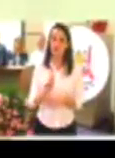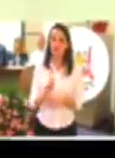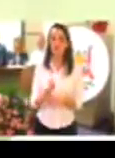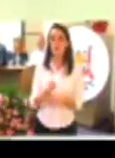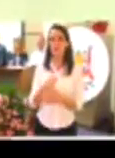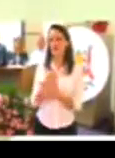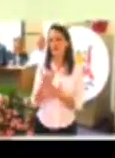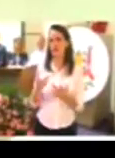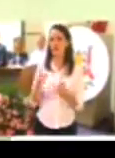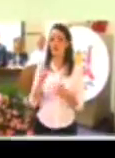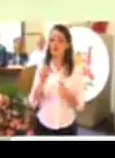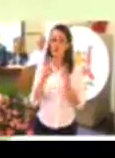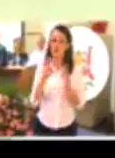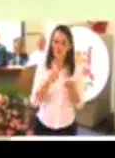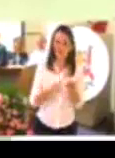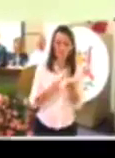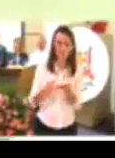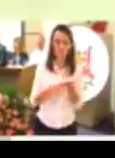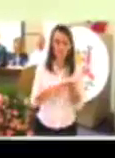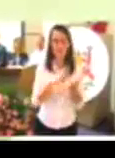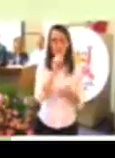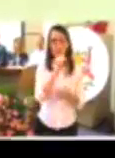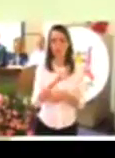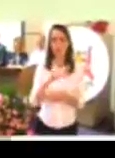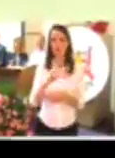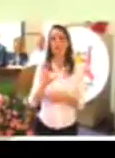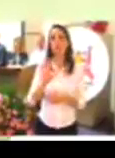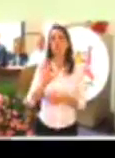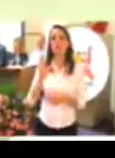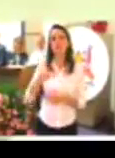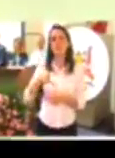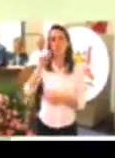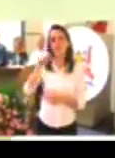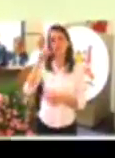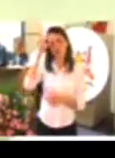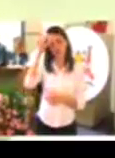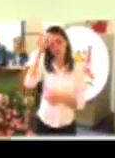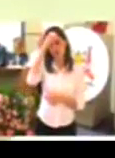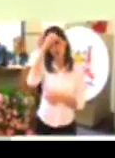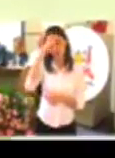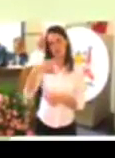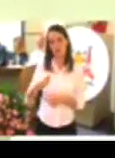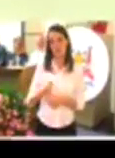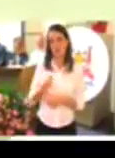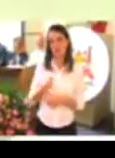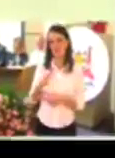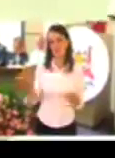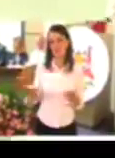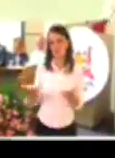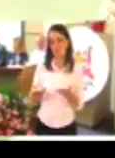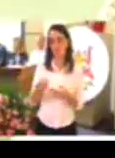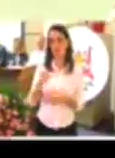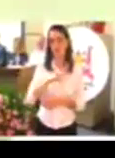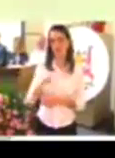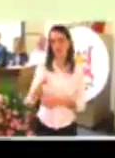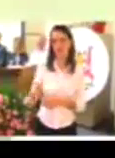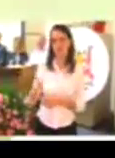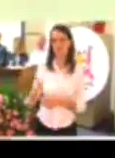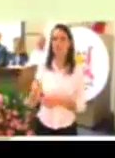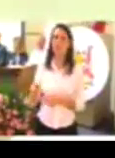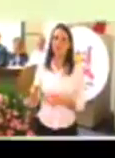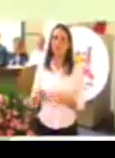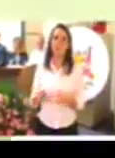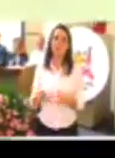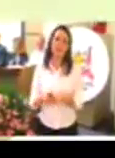entre tantos compromissos por todo o estado, escolheram Criciúma para nos prestigiar. Presidente do Tribunal